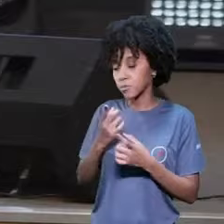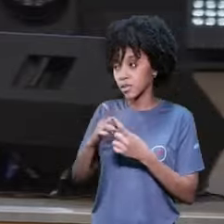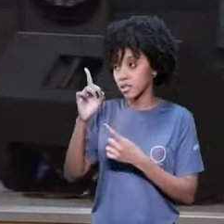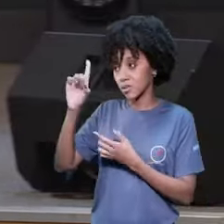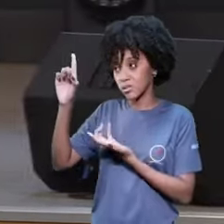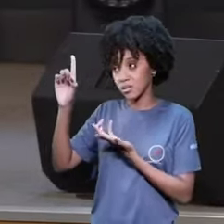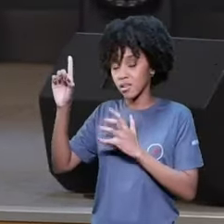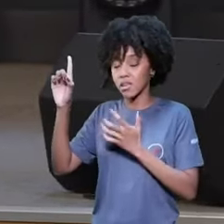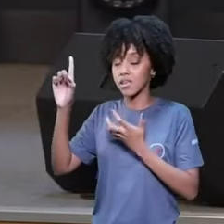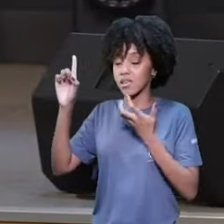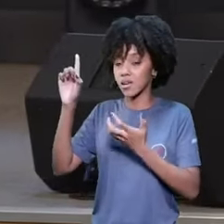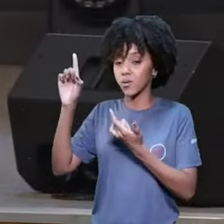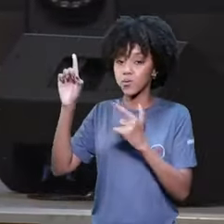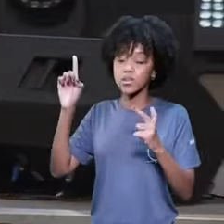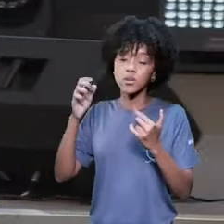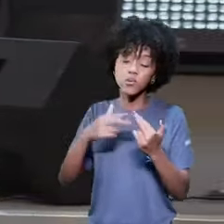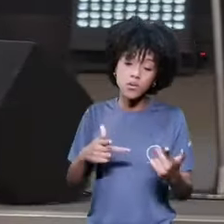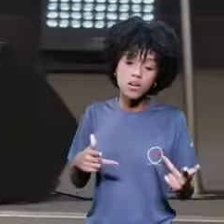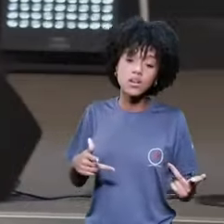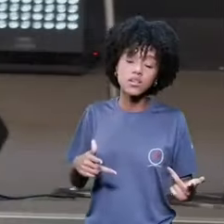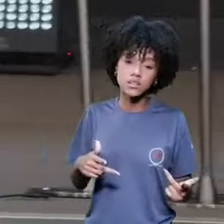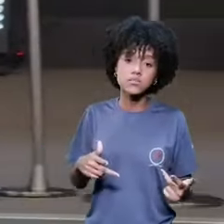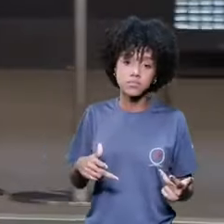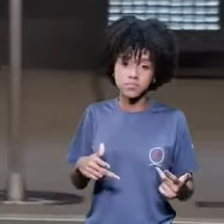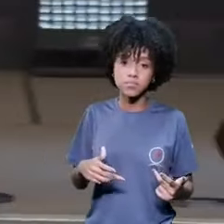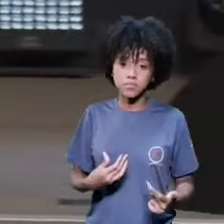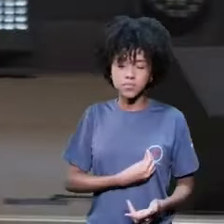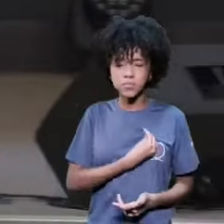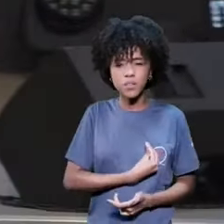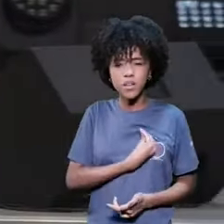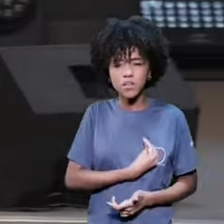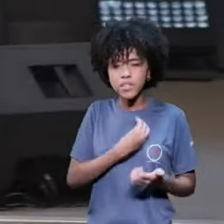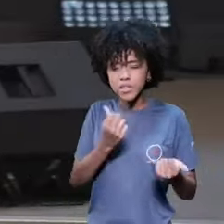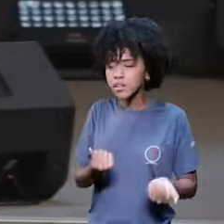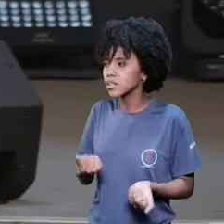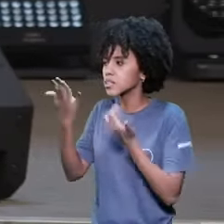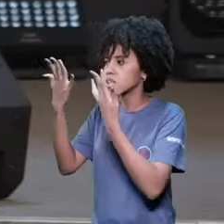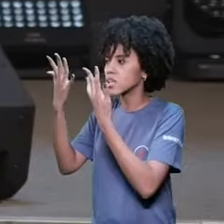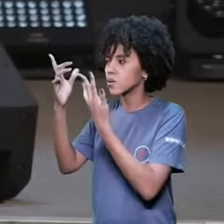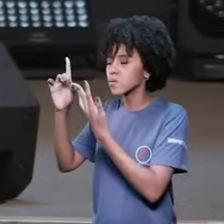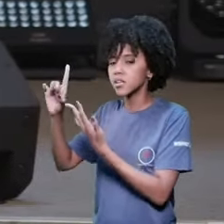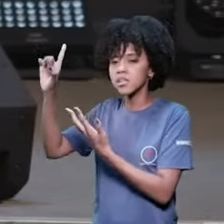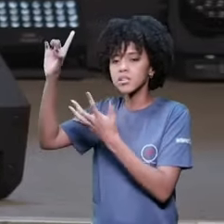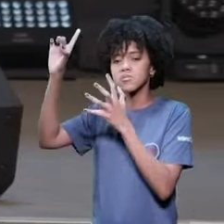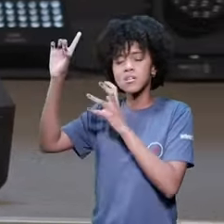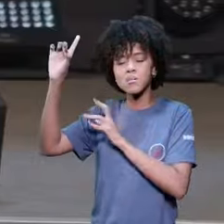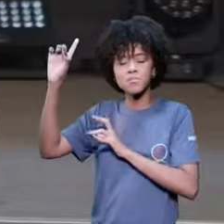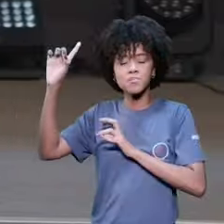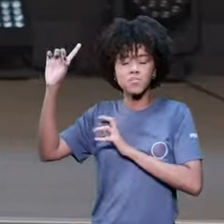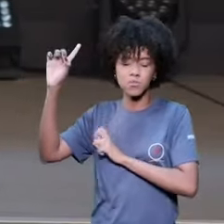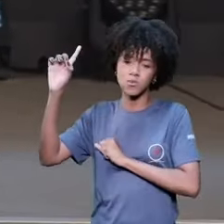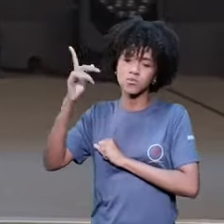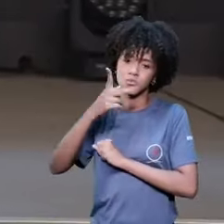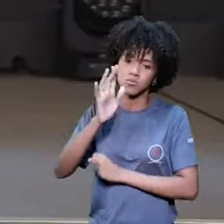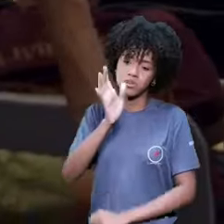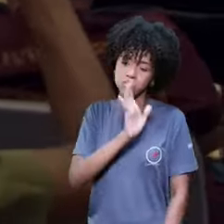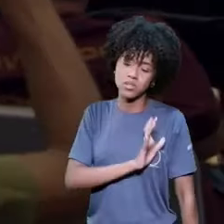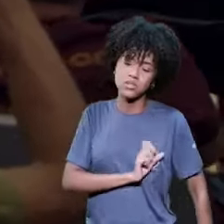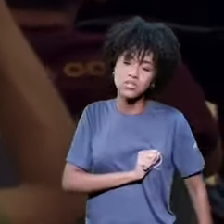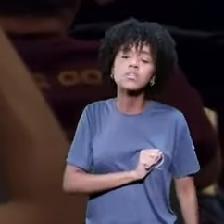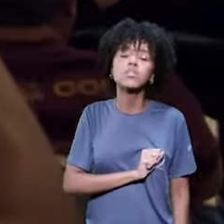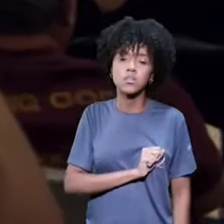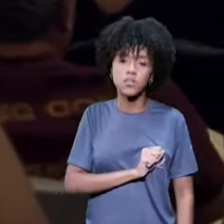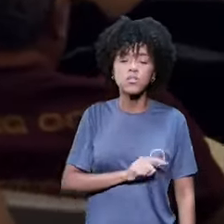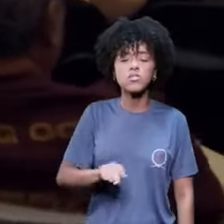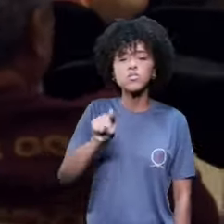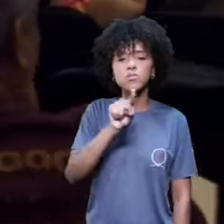mim. Eu estou falando de uma vida que você entregou para ele e Deus respirou aquilo que você deu. Será que